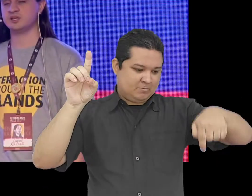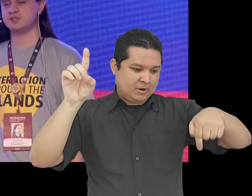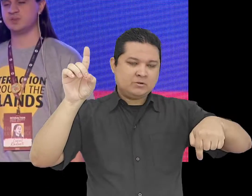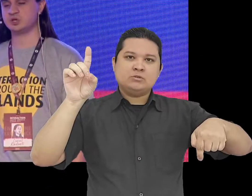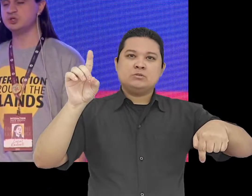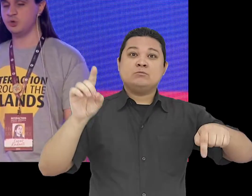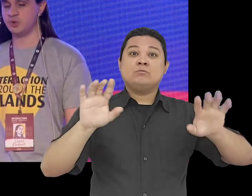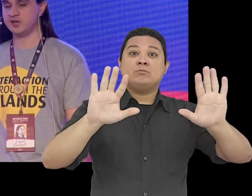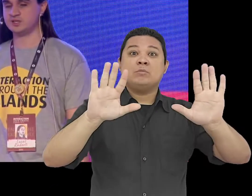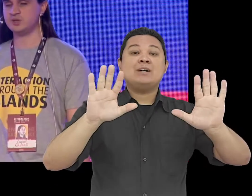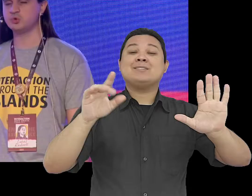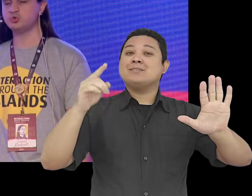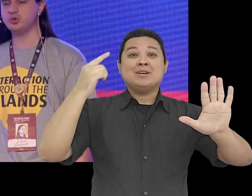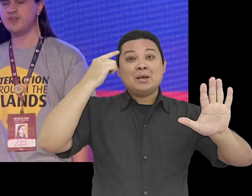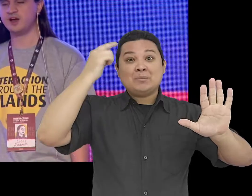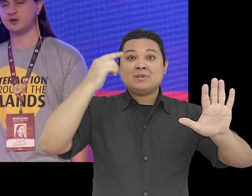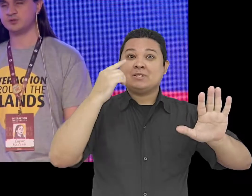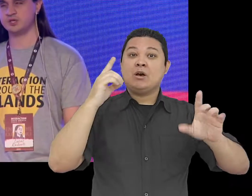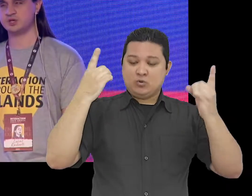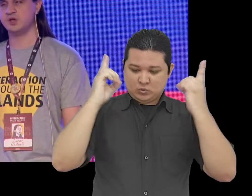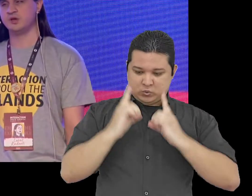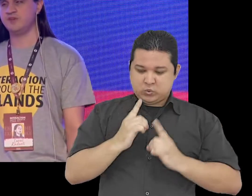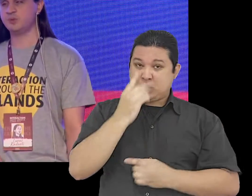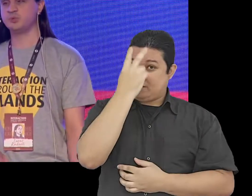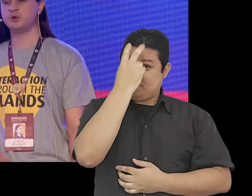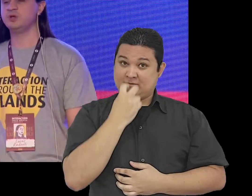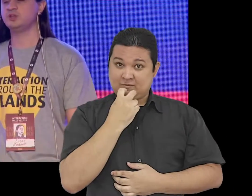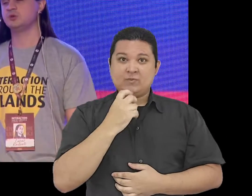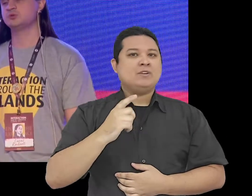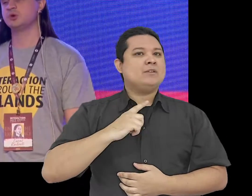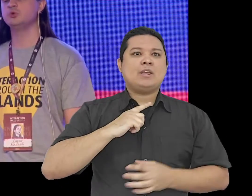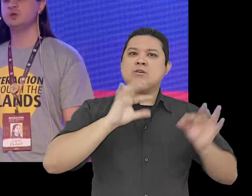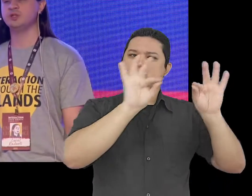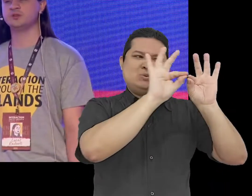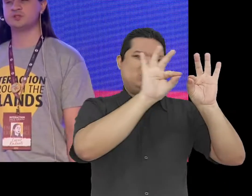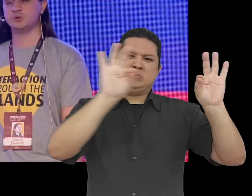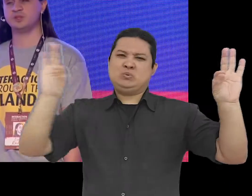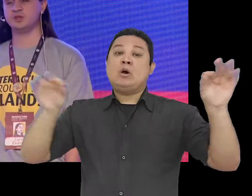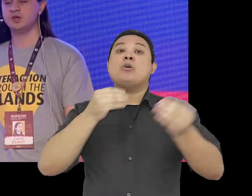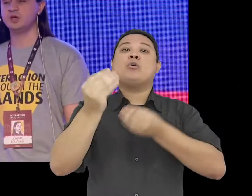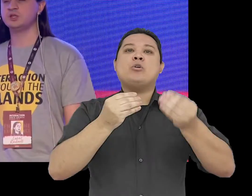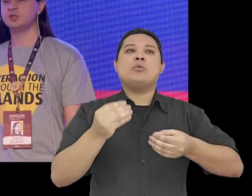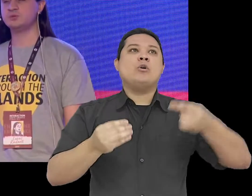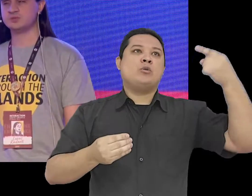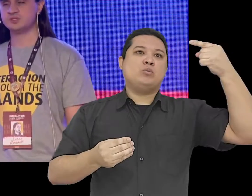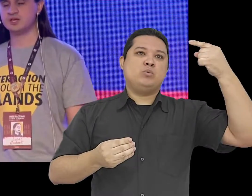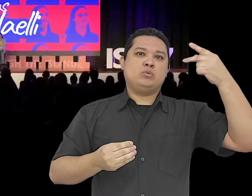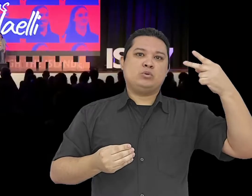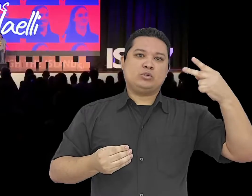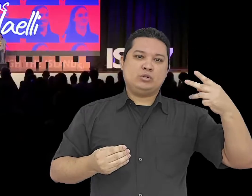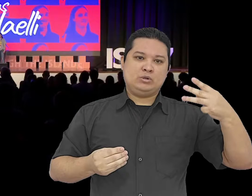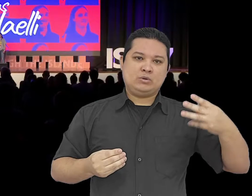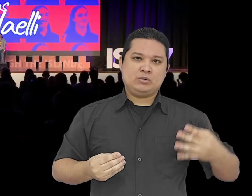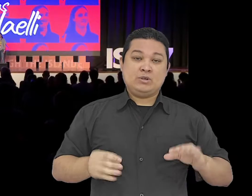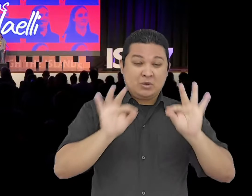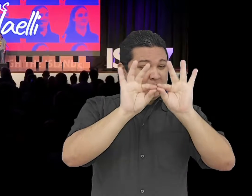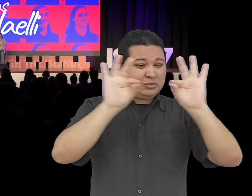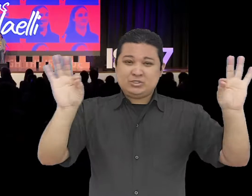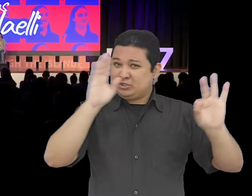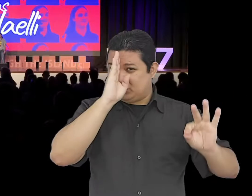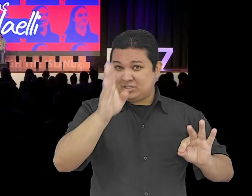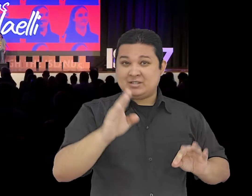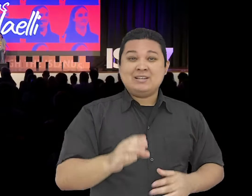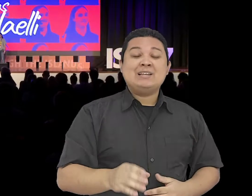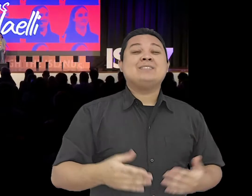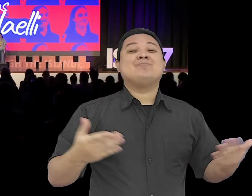estão organizadas embaixo. Não, para ela é sempre tudo linear, ou seja, vem o primeiro item, o segundo item, o terceiro item. Então, se a